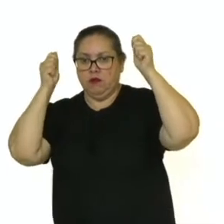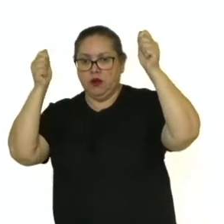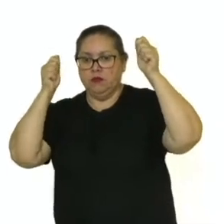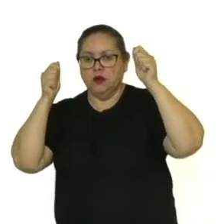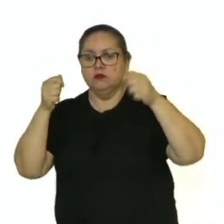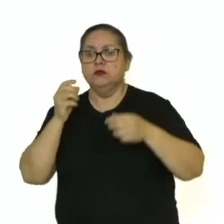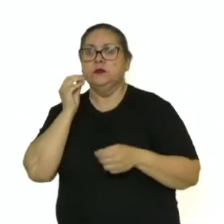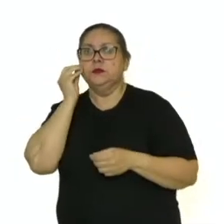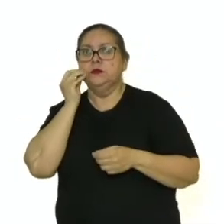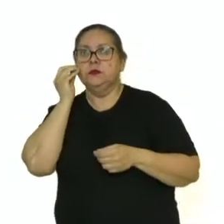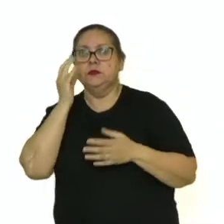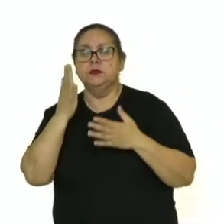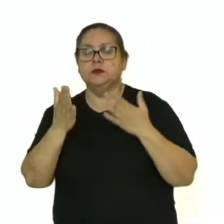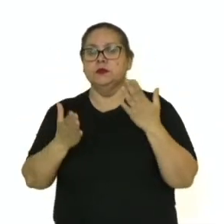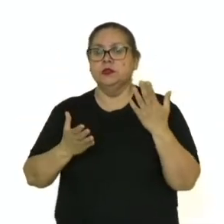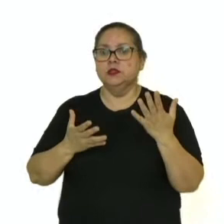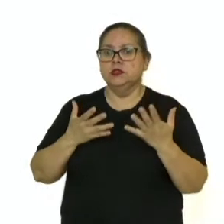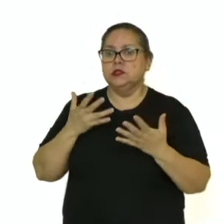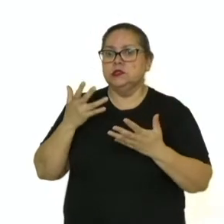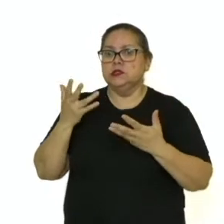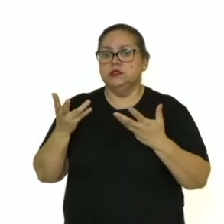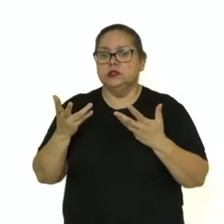estão tentando